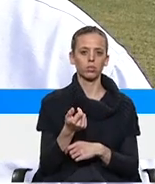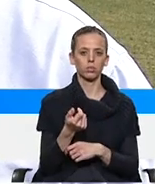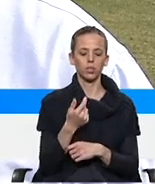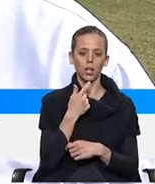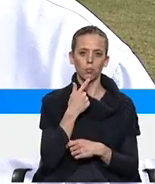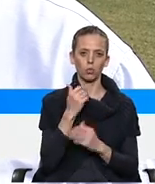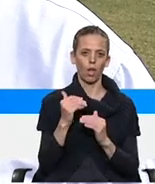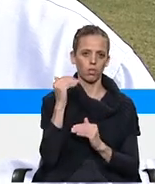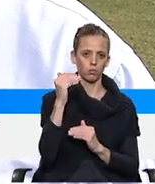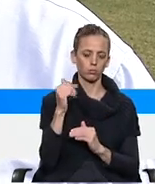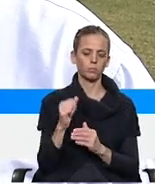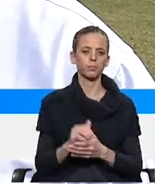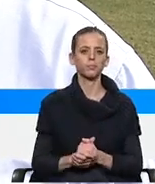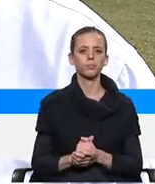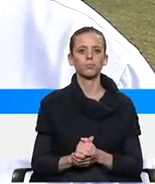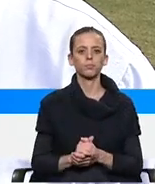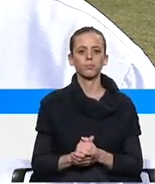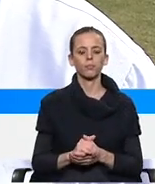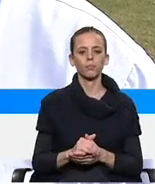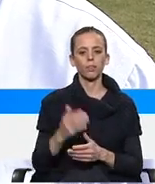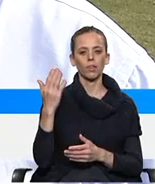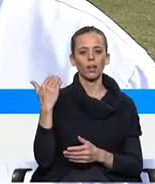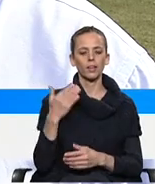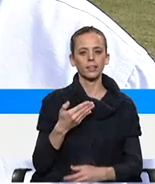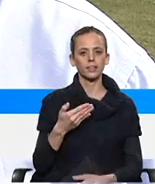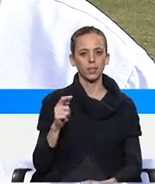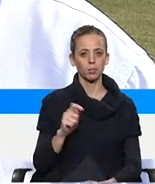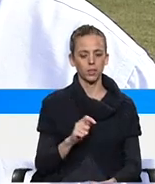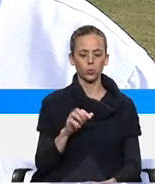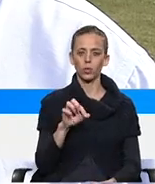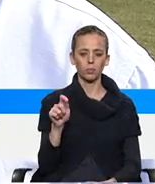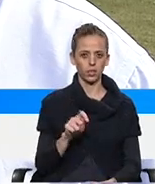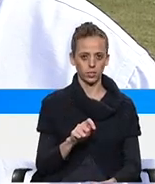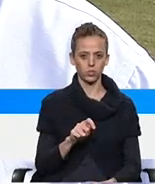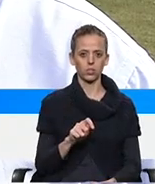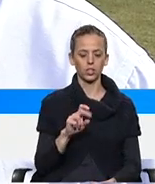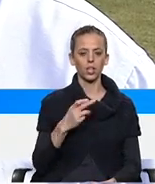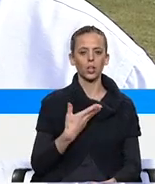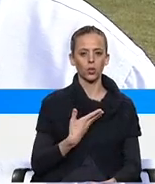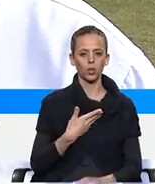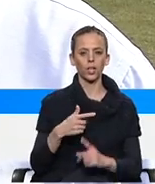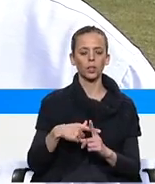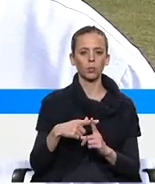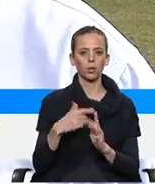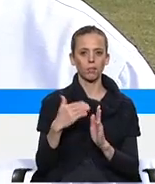bastante alto. Durante o ano tivemos 8 meses com recordes de temperatura